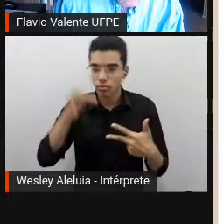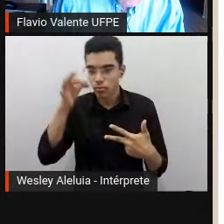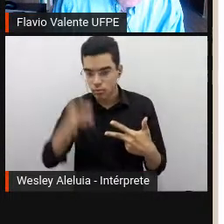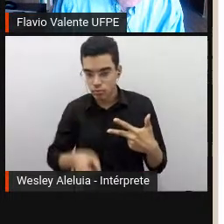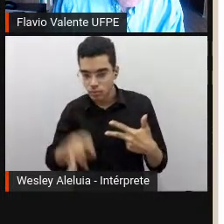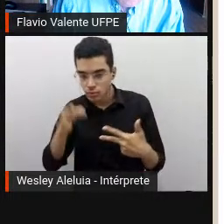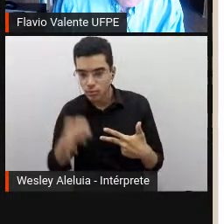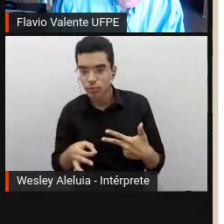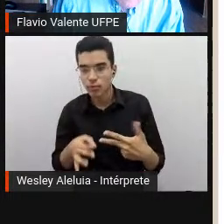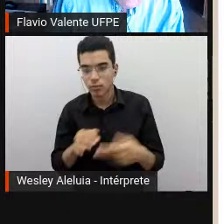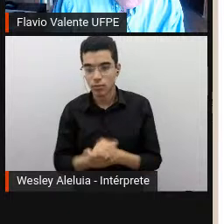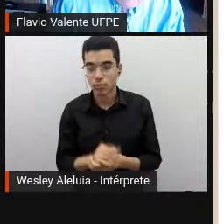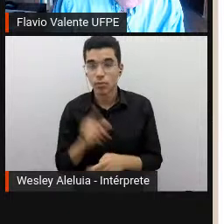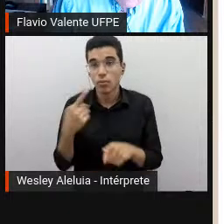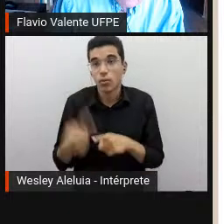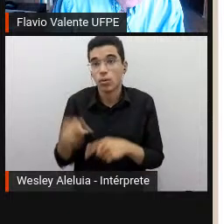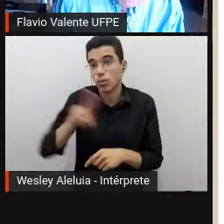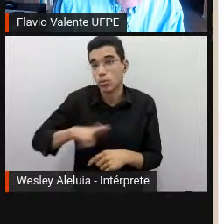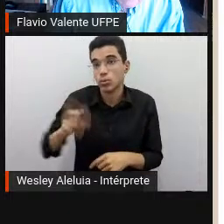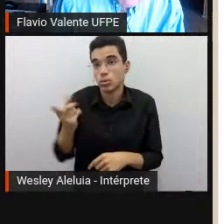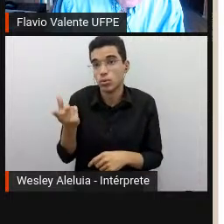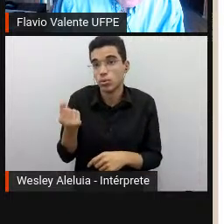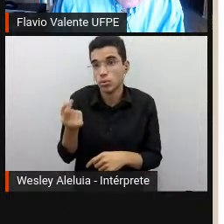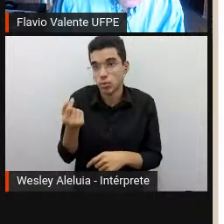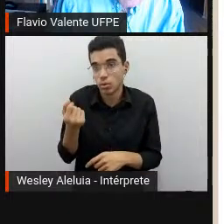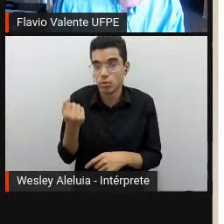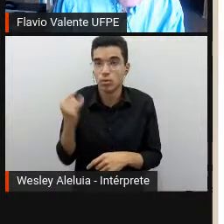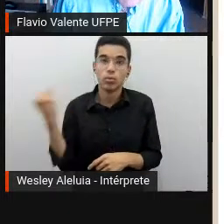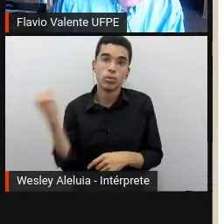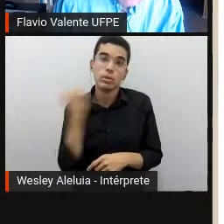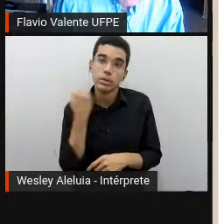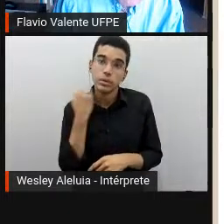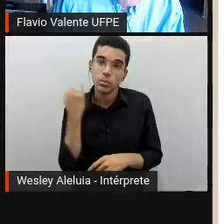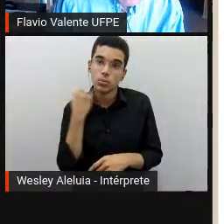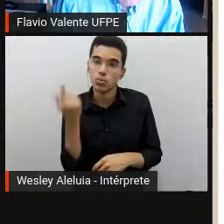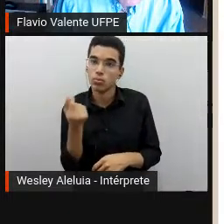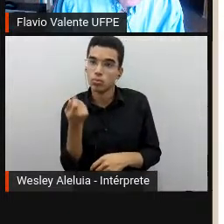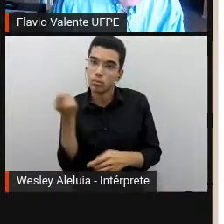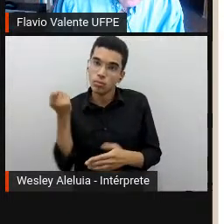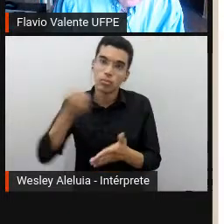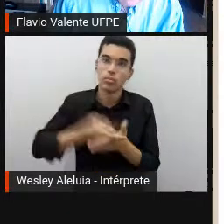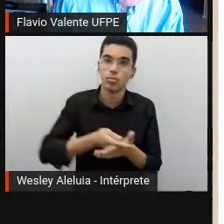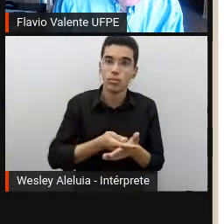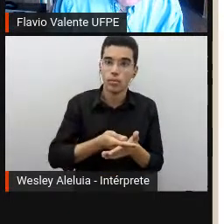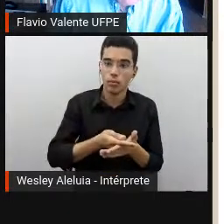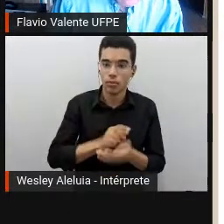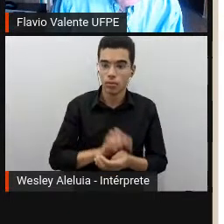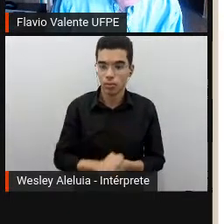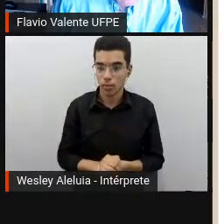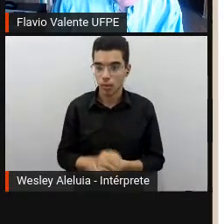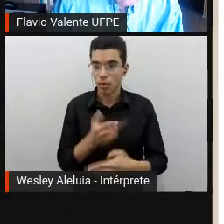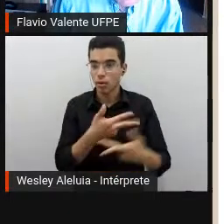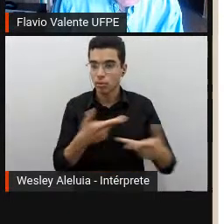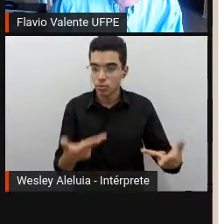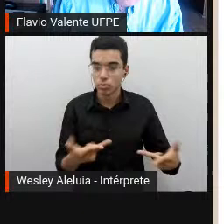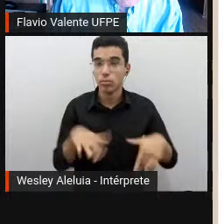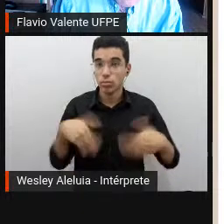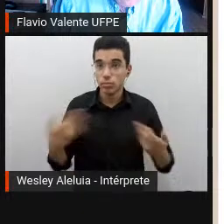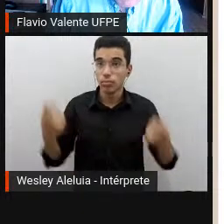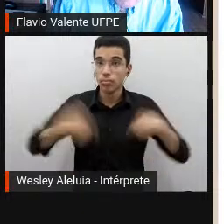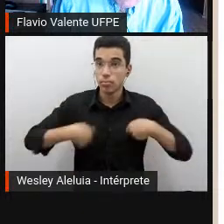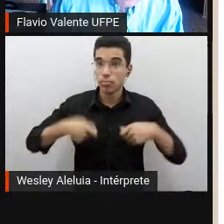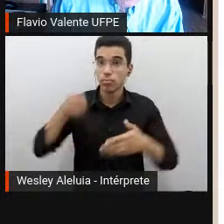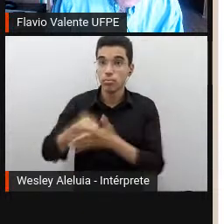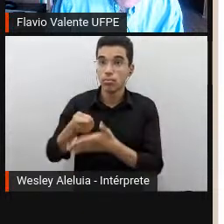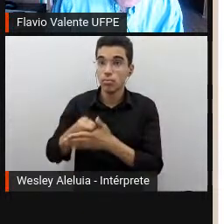dos recursos públicos. Desta forma, cabe aos Estados obedecerem à legislação sobre direitos humanos, garantindo o respeito, a proteção, a